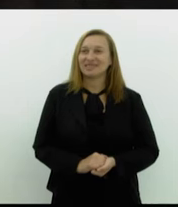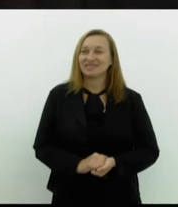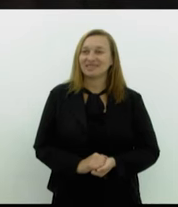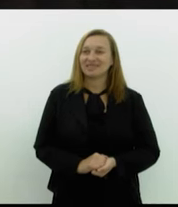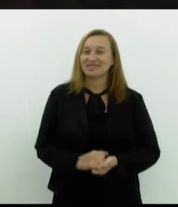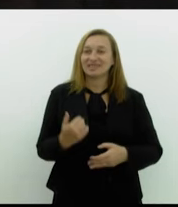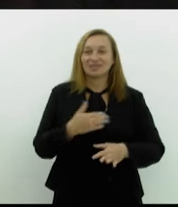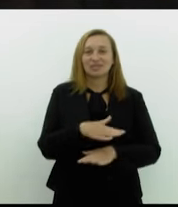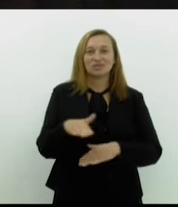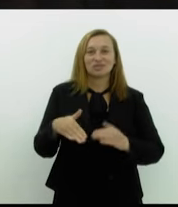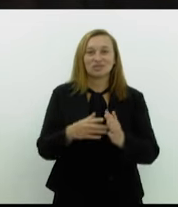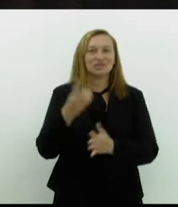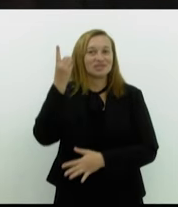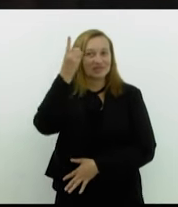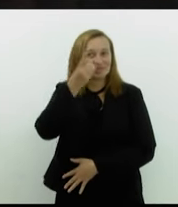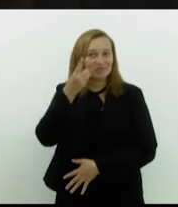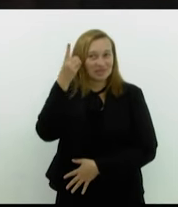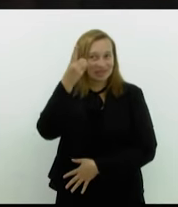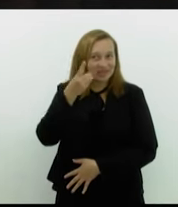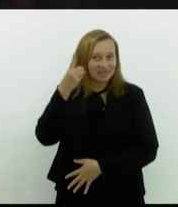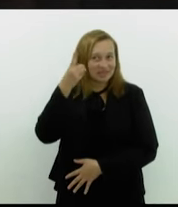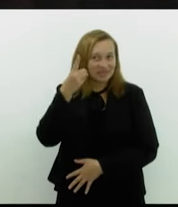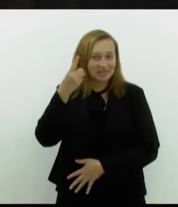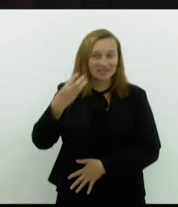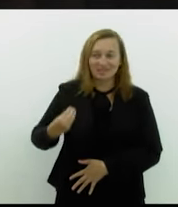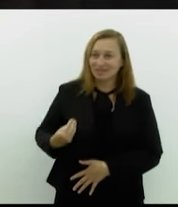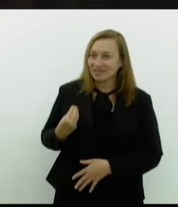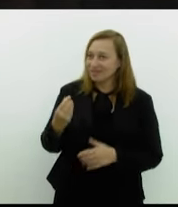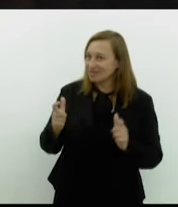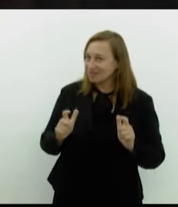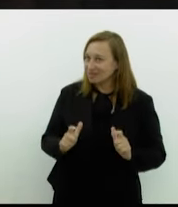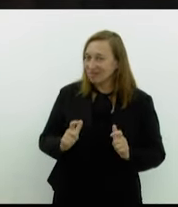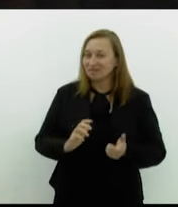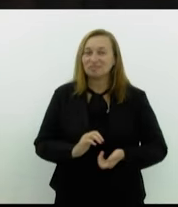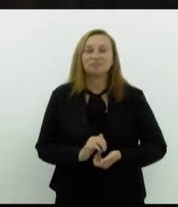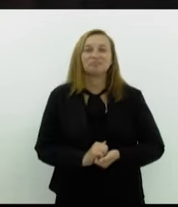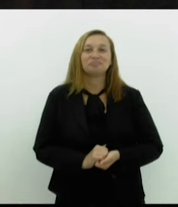senhoras e senhores deputados presentes,